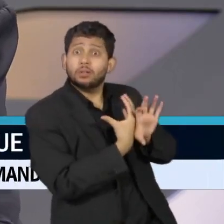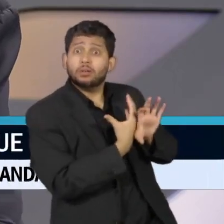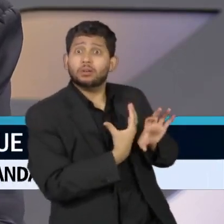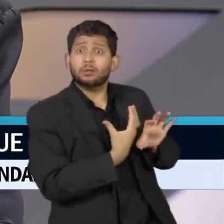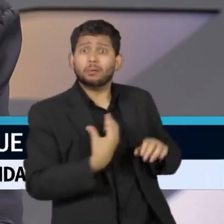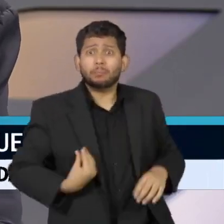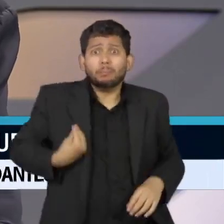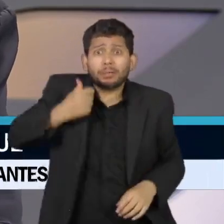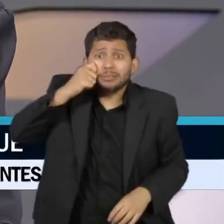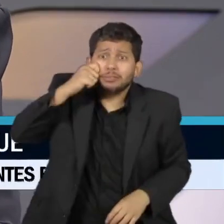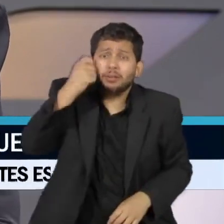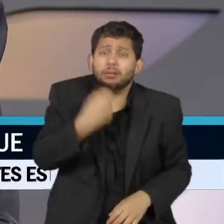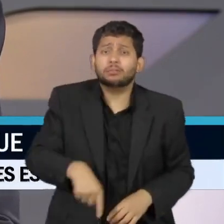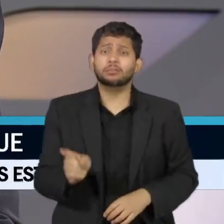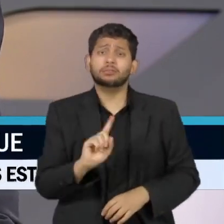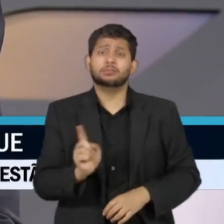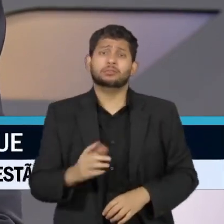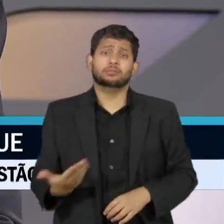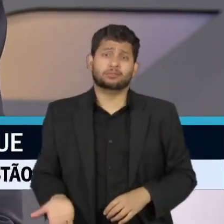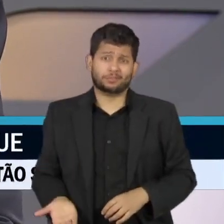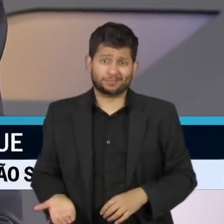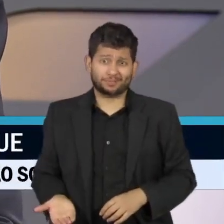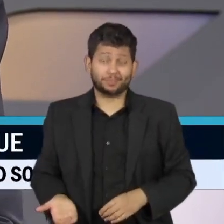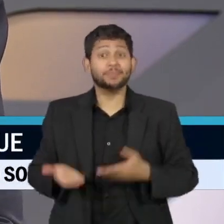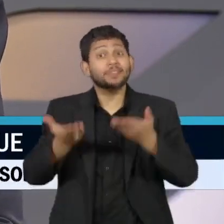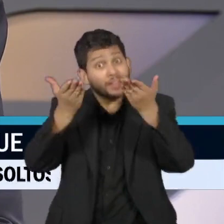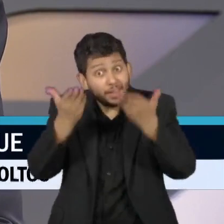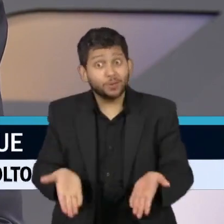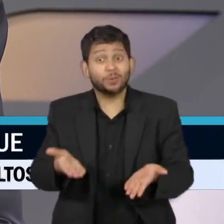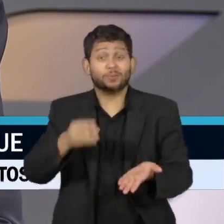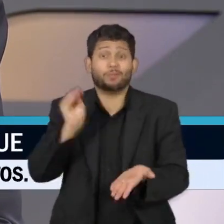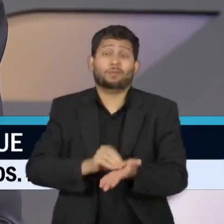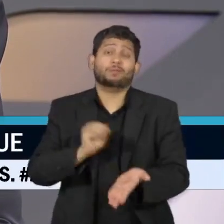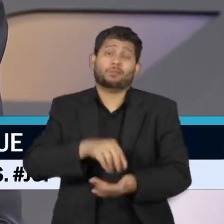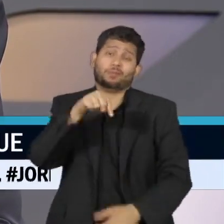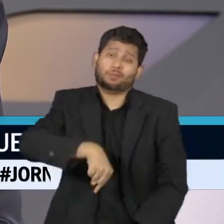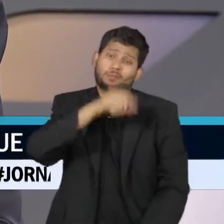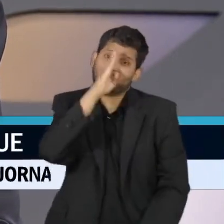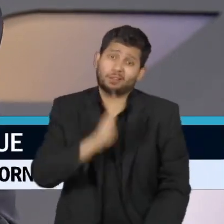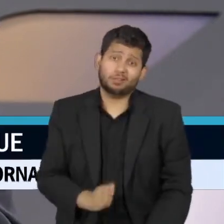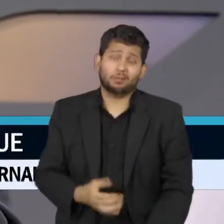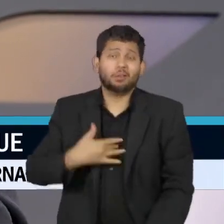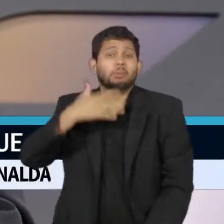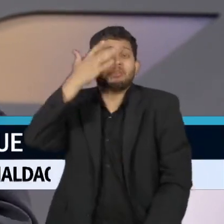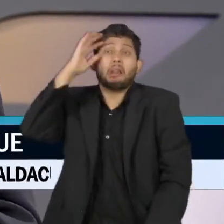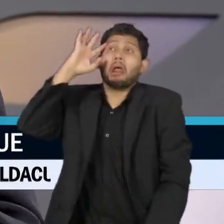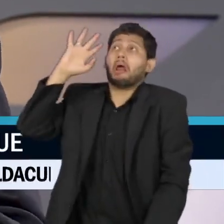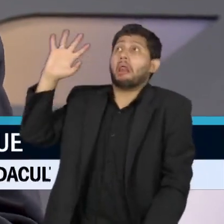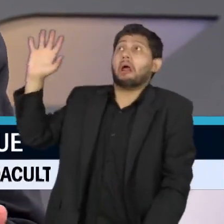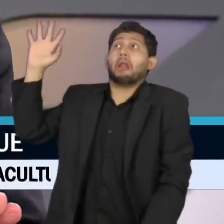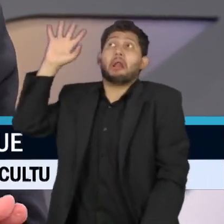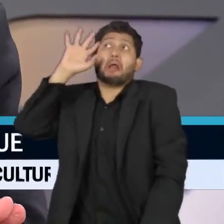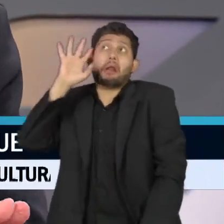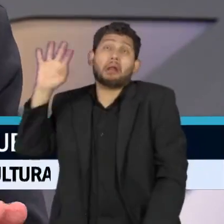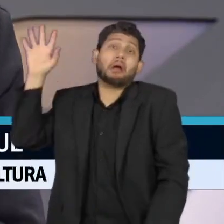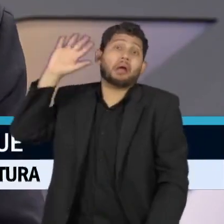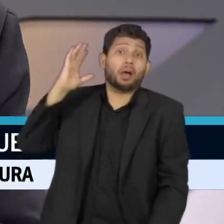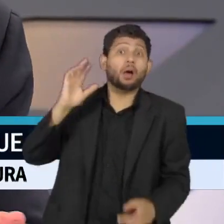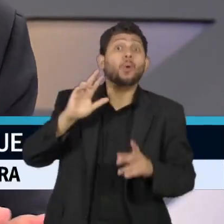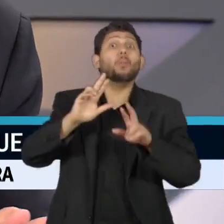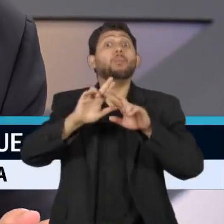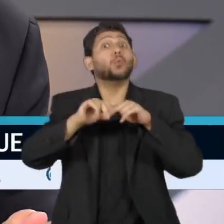necessariamente presencialmente. E é isso que não existe no Brasil. Existe uma ilusão que levou à